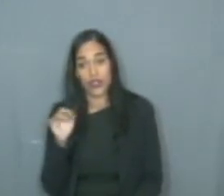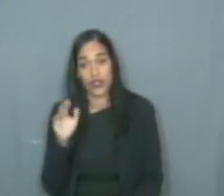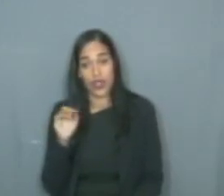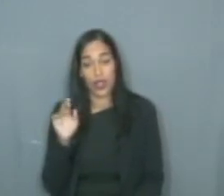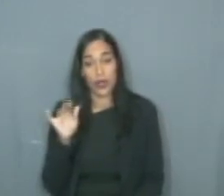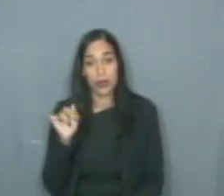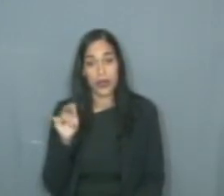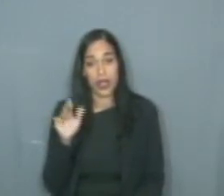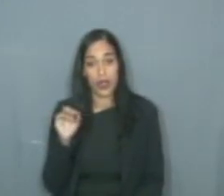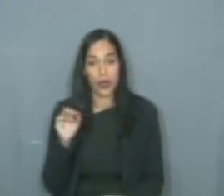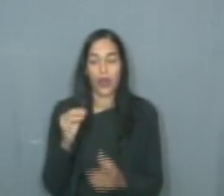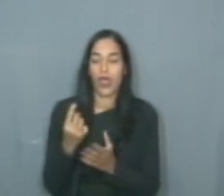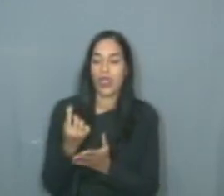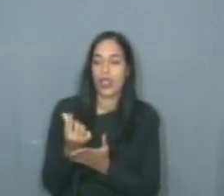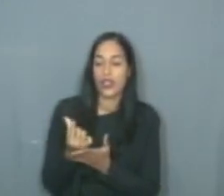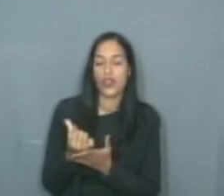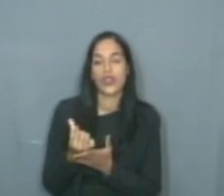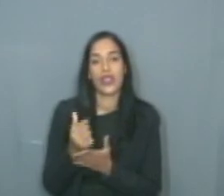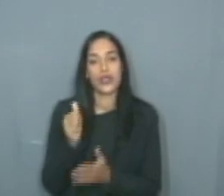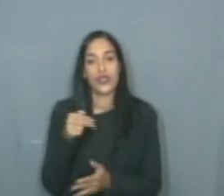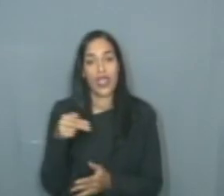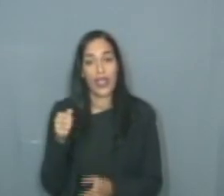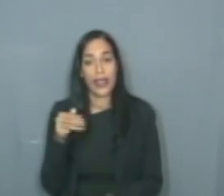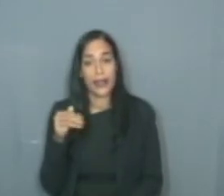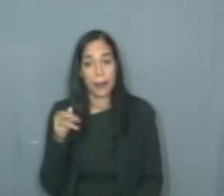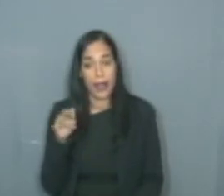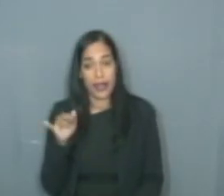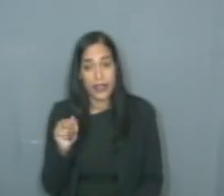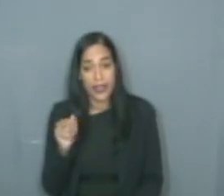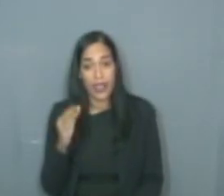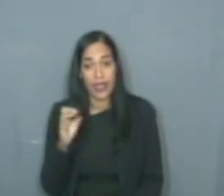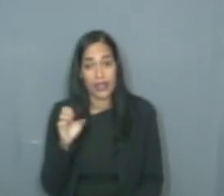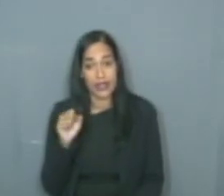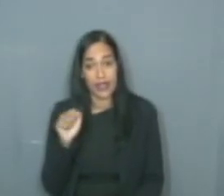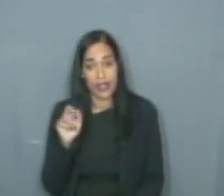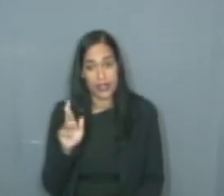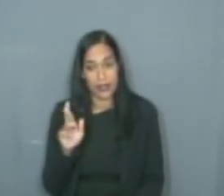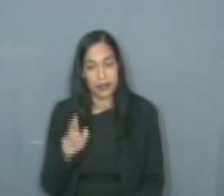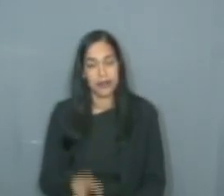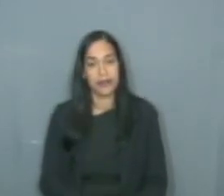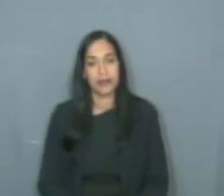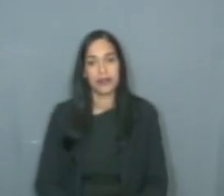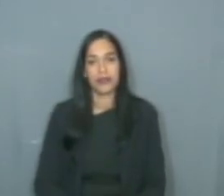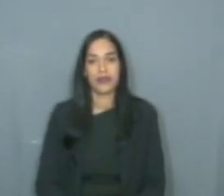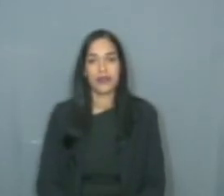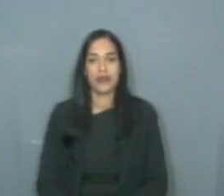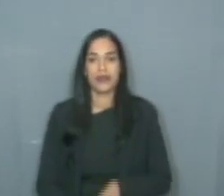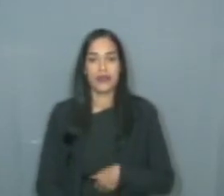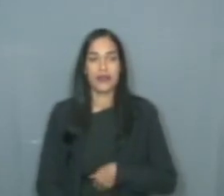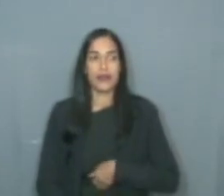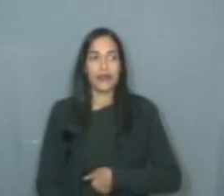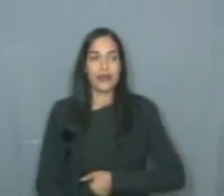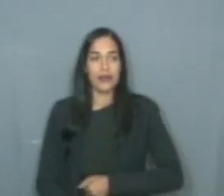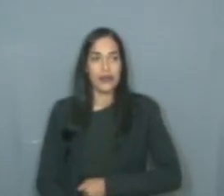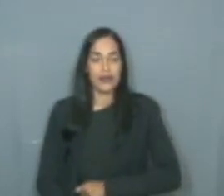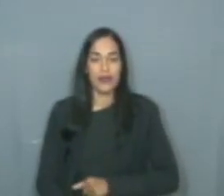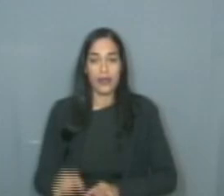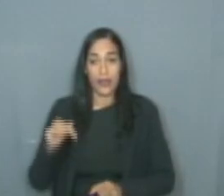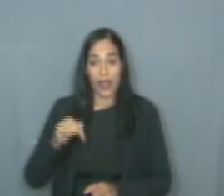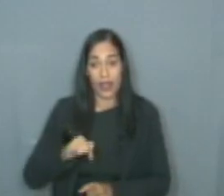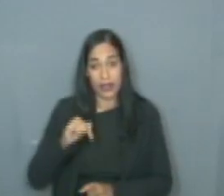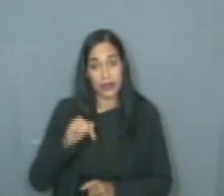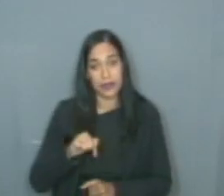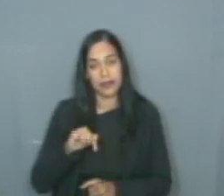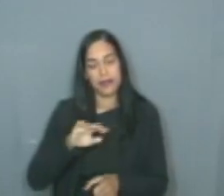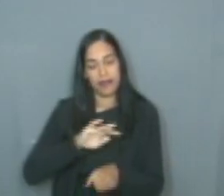tesoureiros, Ana Maria Ventura de Lira e o senhor César. Então, vai aqui, desta